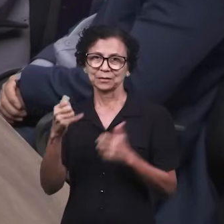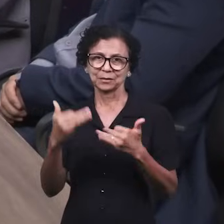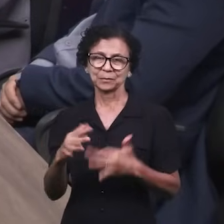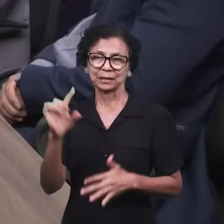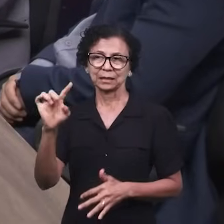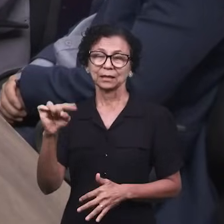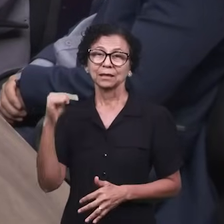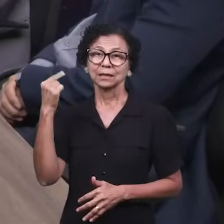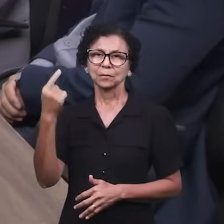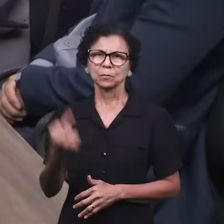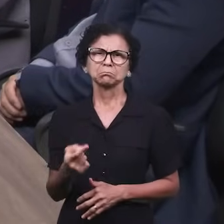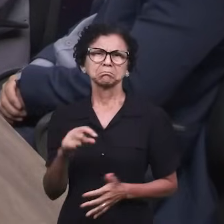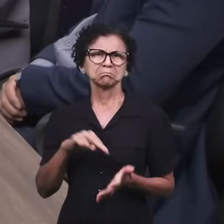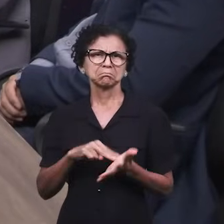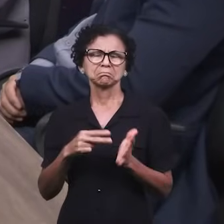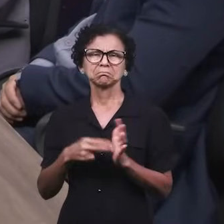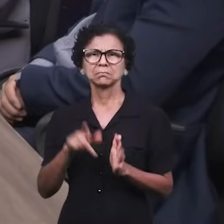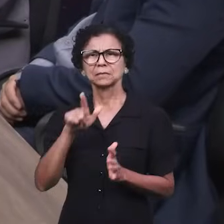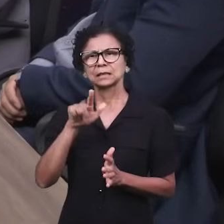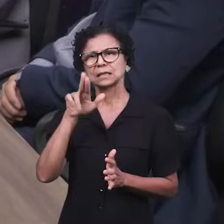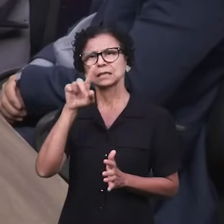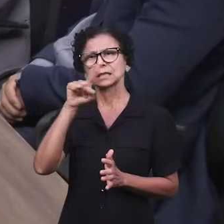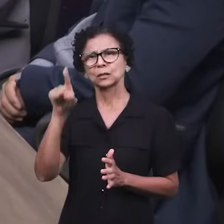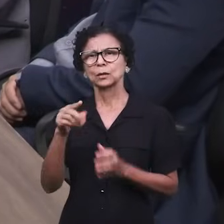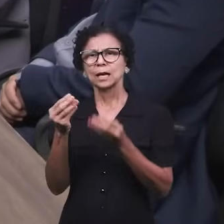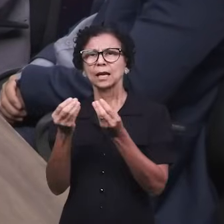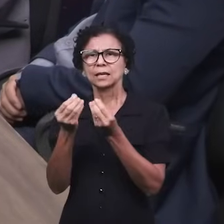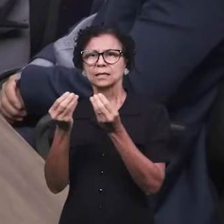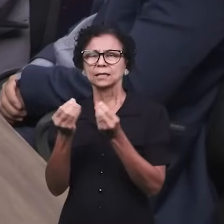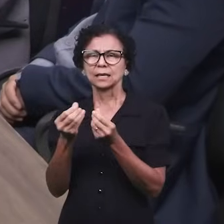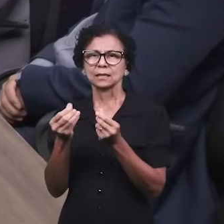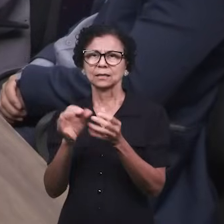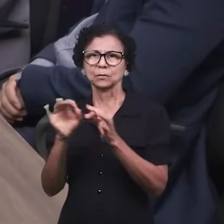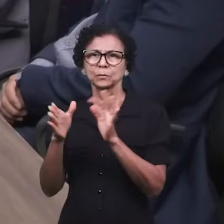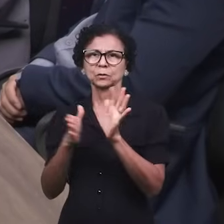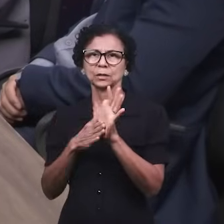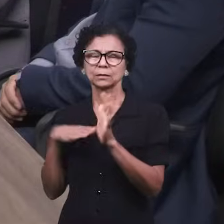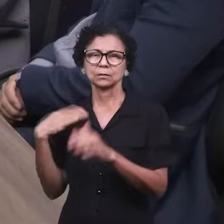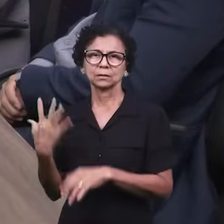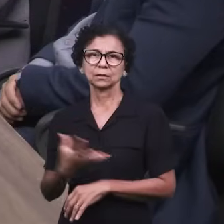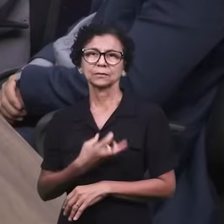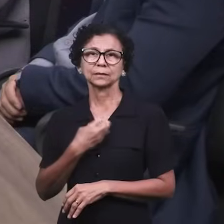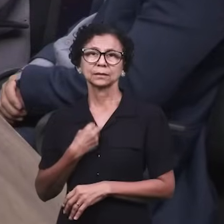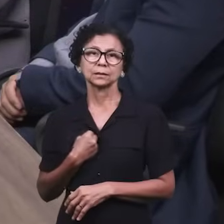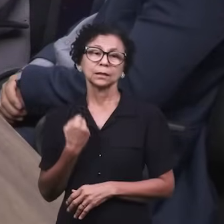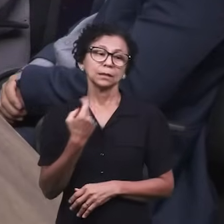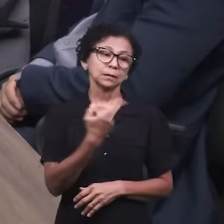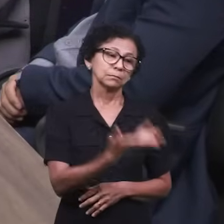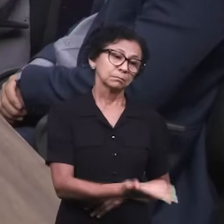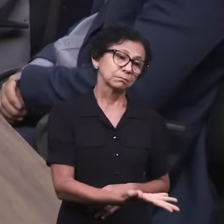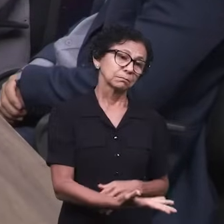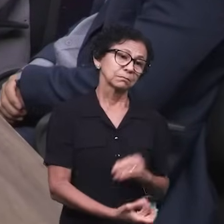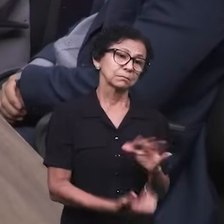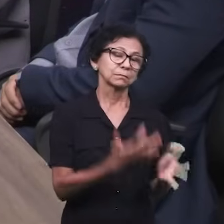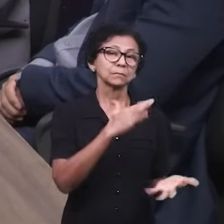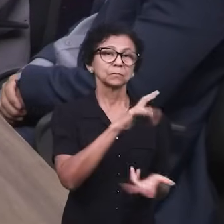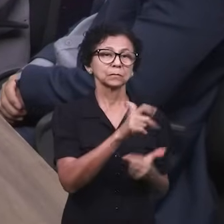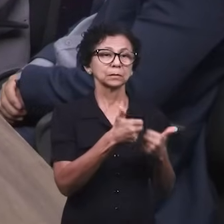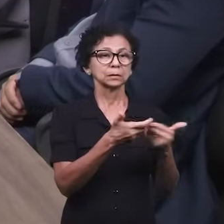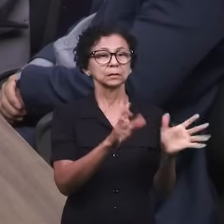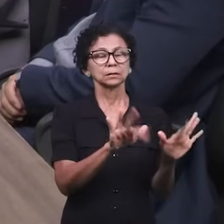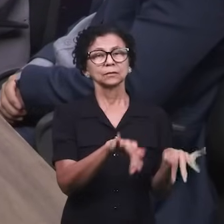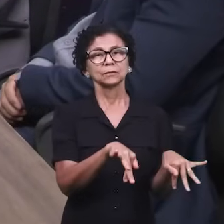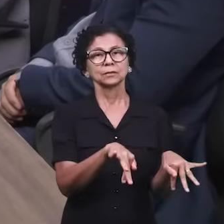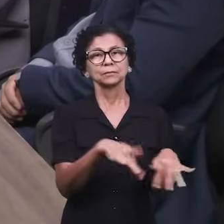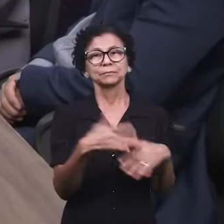segmento o que é essa luz, né? Que é essência na obra redentora. E aqui, enquanto na obra criadora tudo tem início